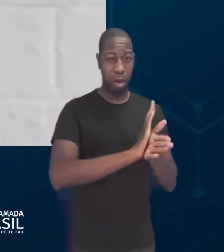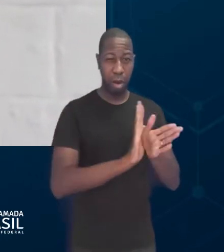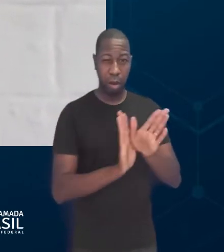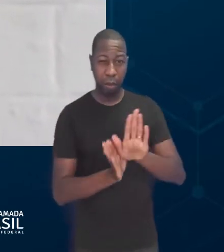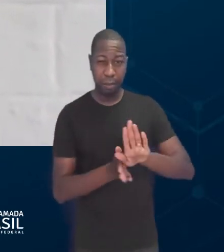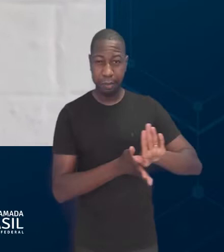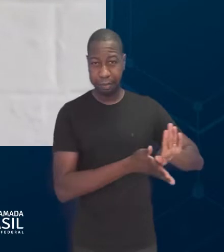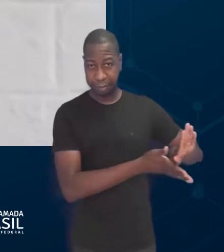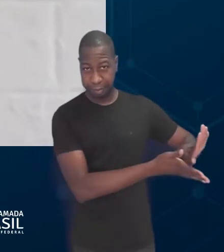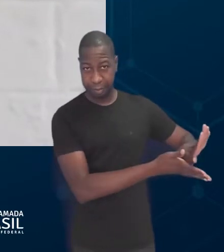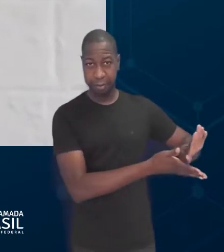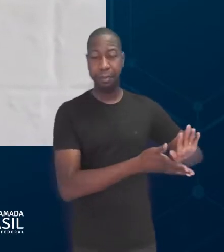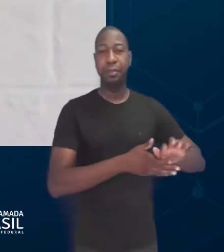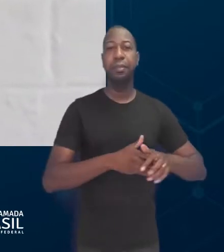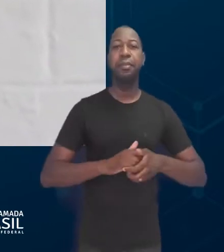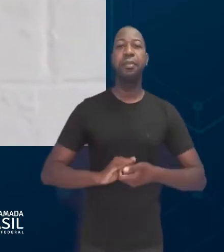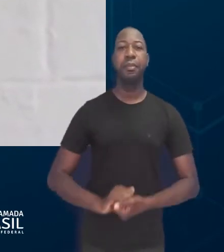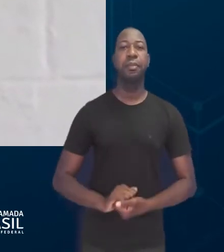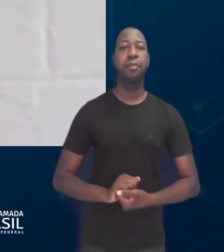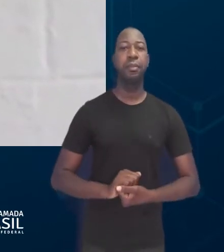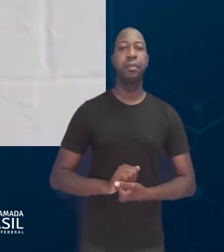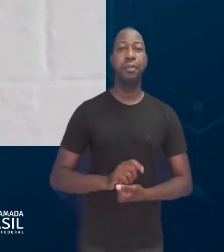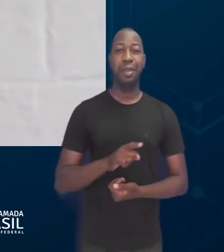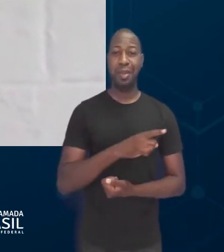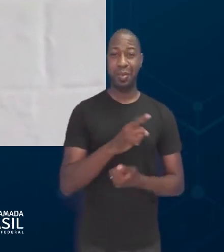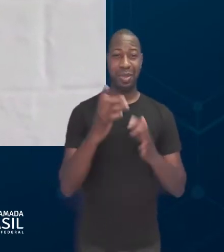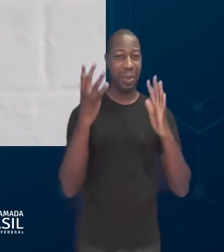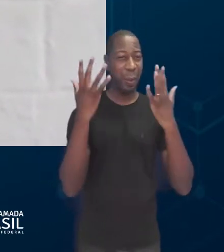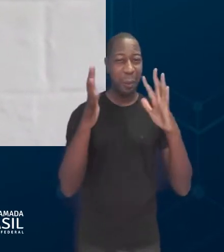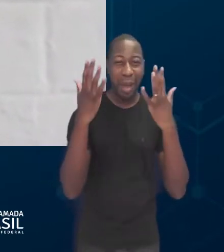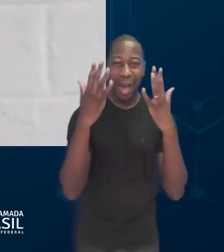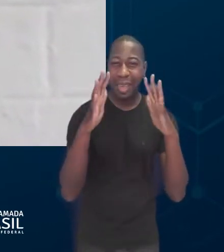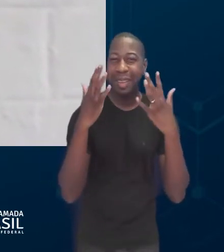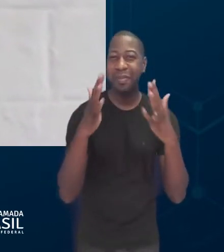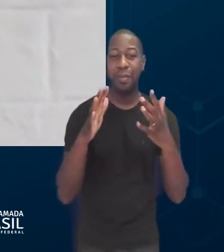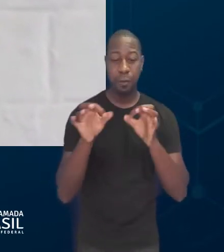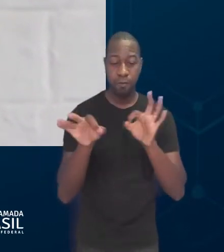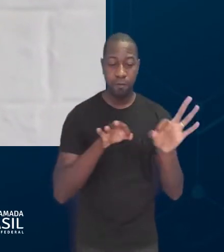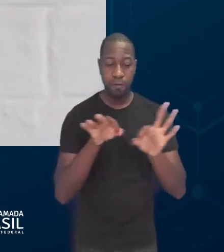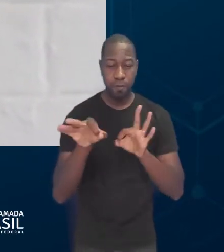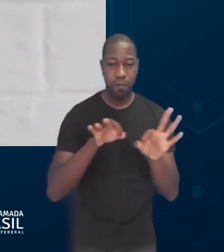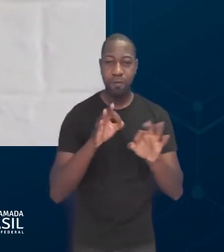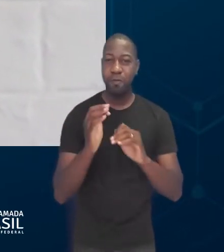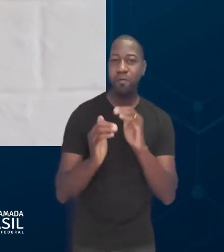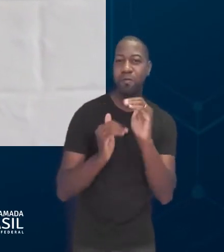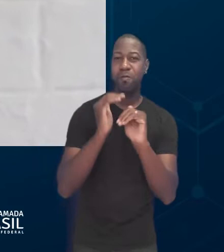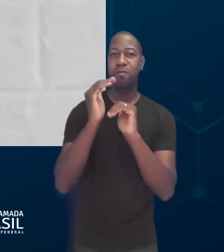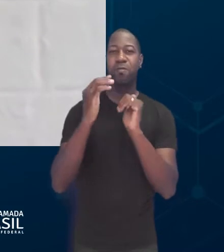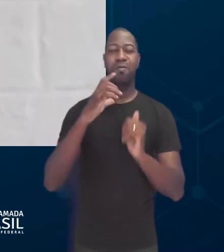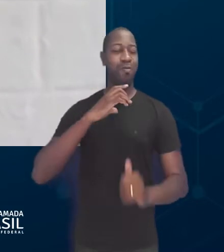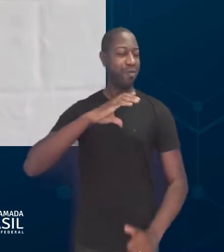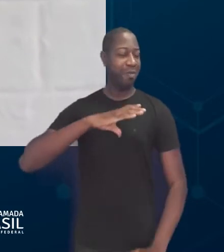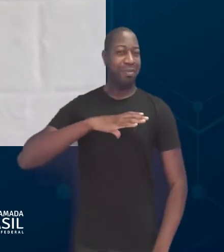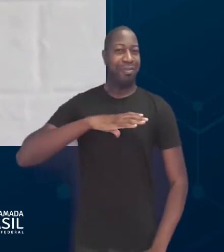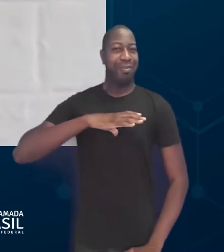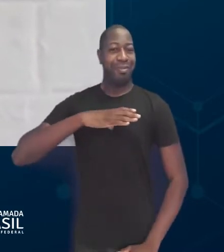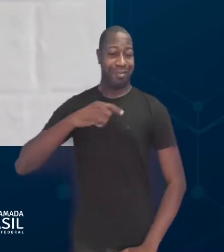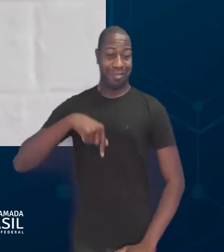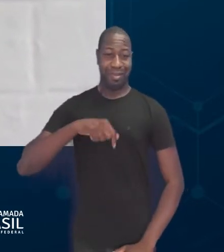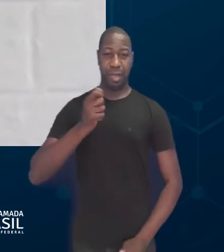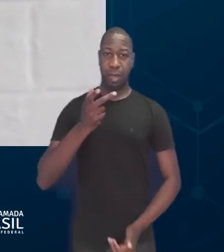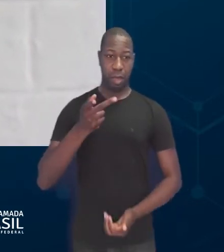estereótipo. E vocês estão de parabéns, a FLIR, de construir um projeto desse com muita coragem, num